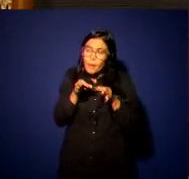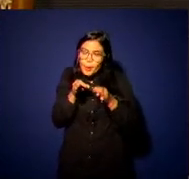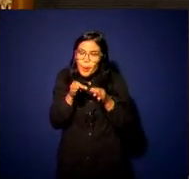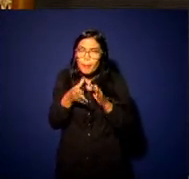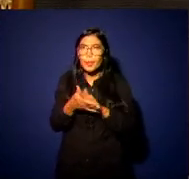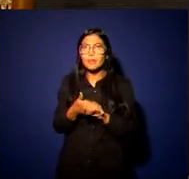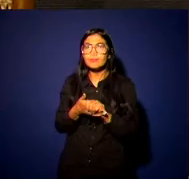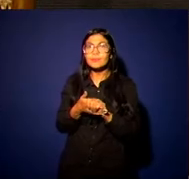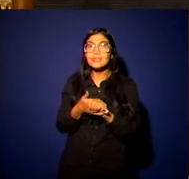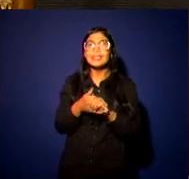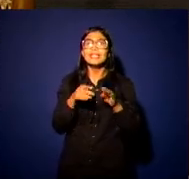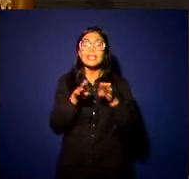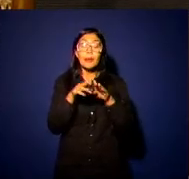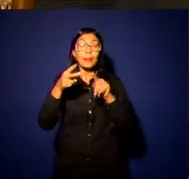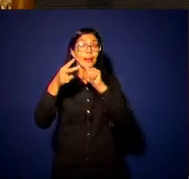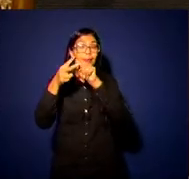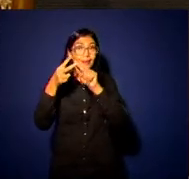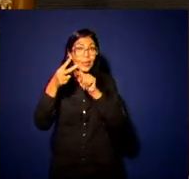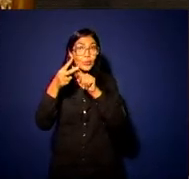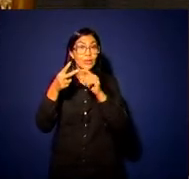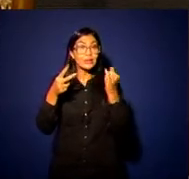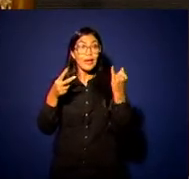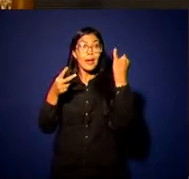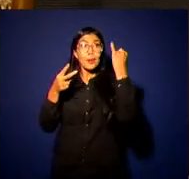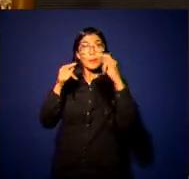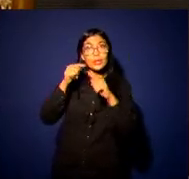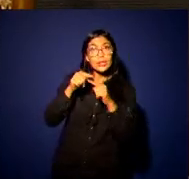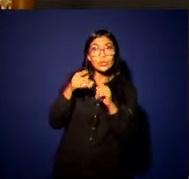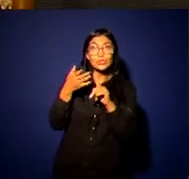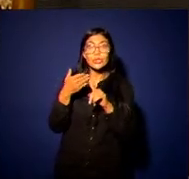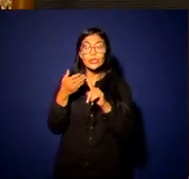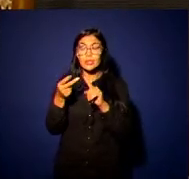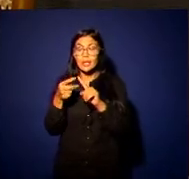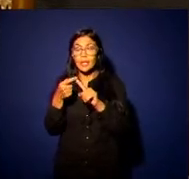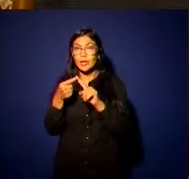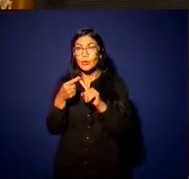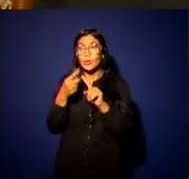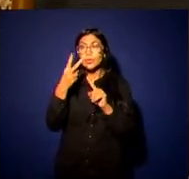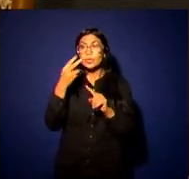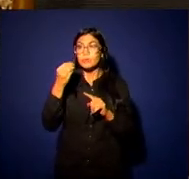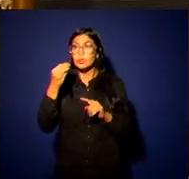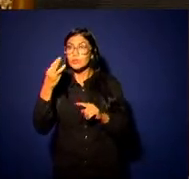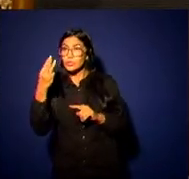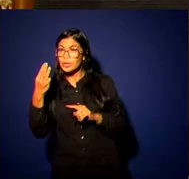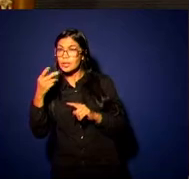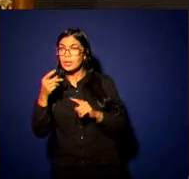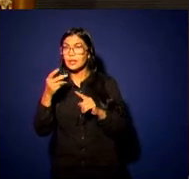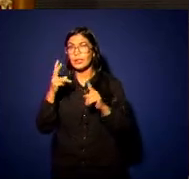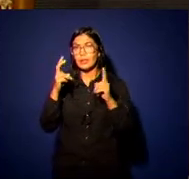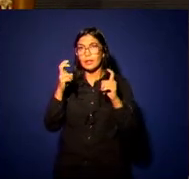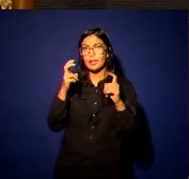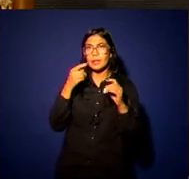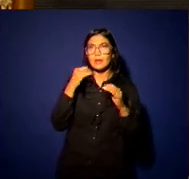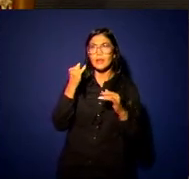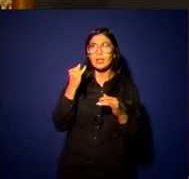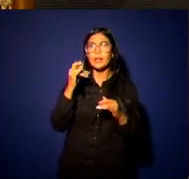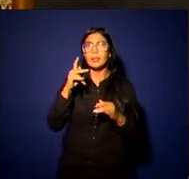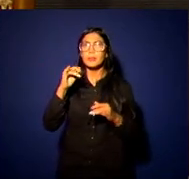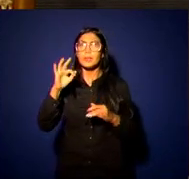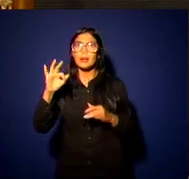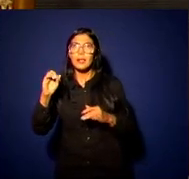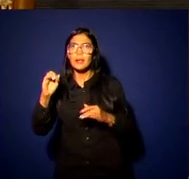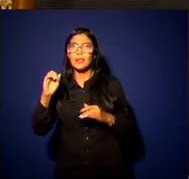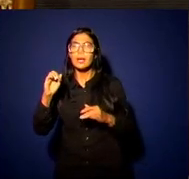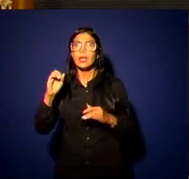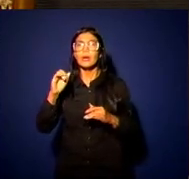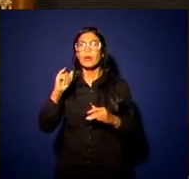e tem outros dois pontos aí importantes que estão inclusive na agenda normativa de 2023 que é o tema do Retail Liquid provider